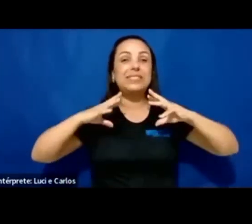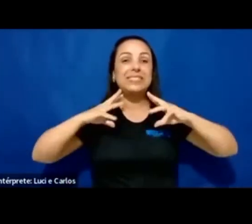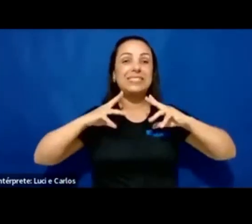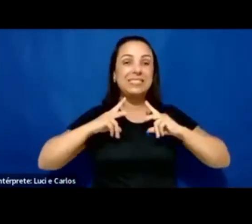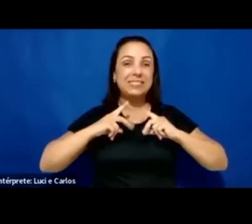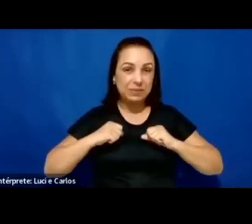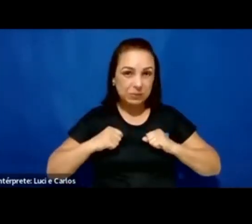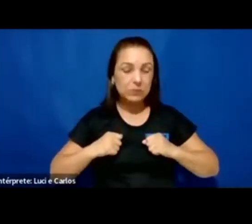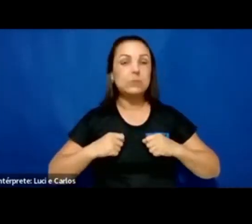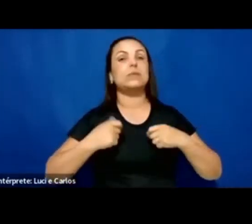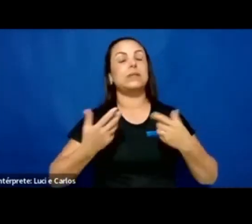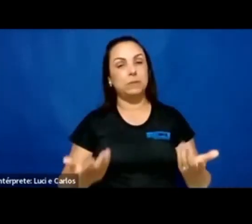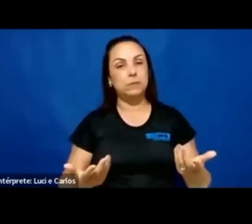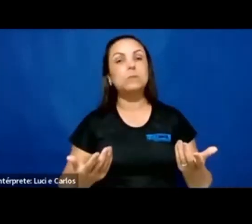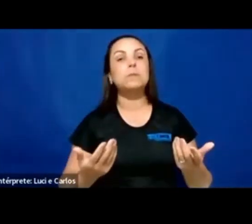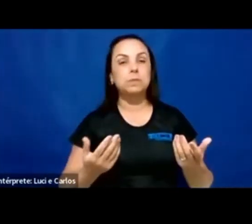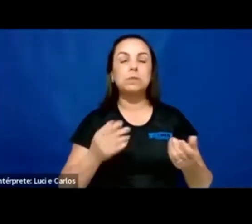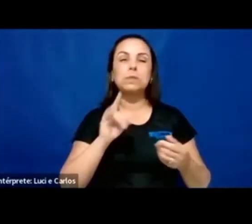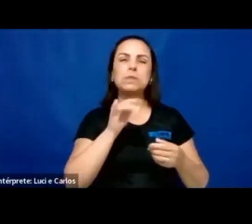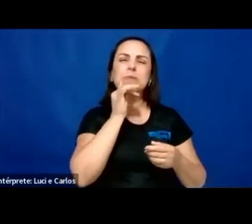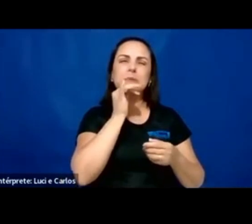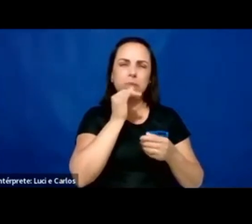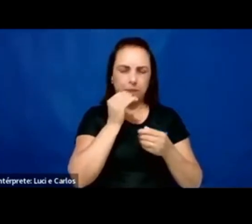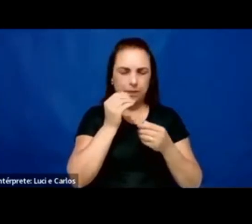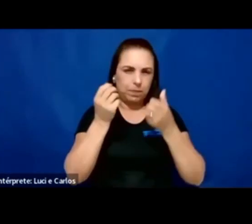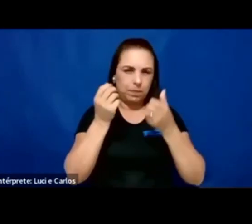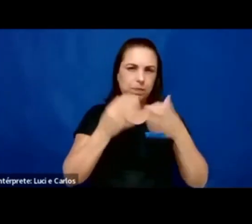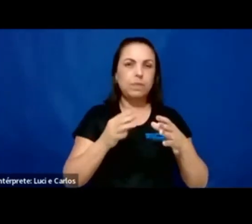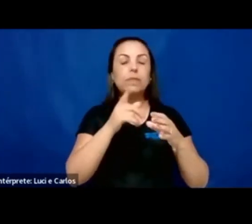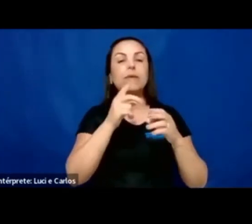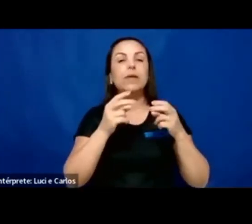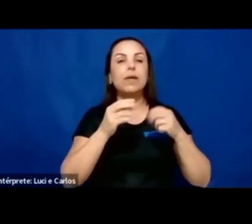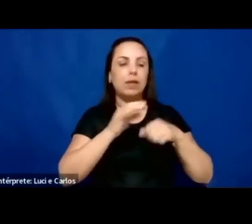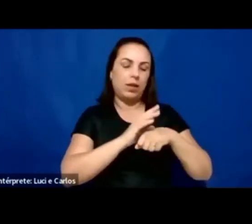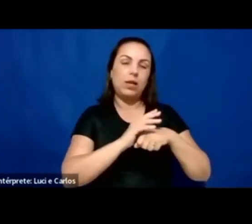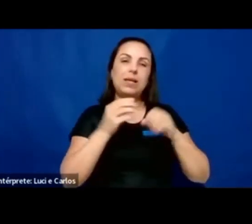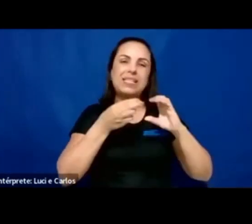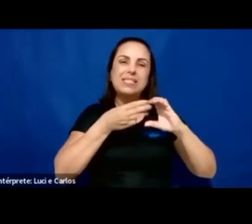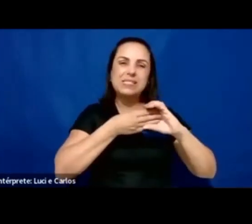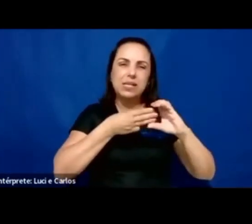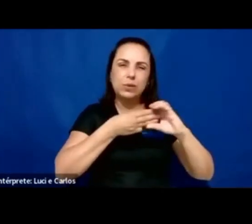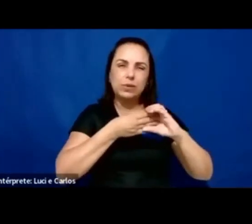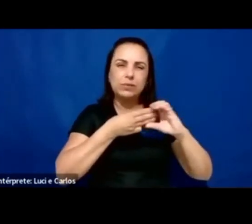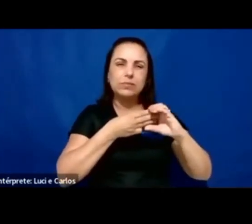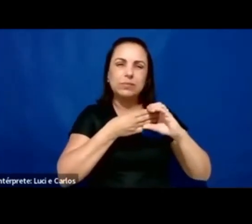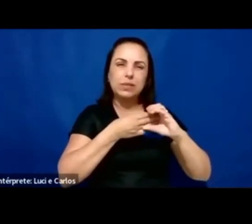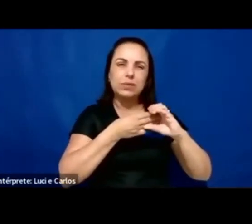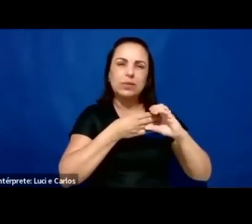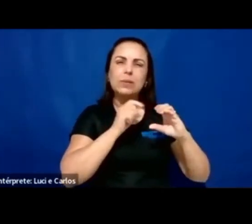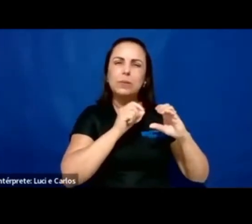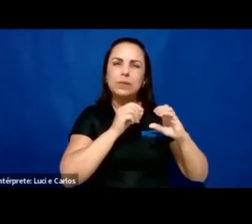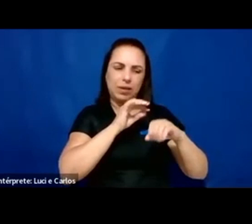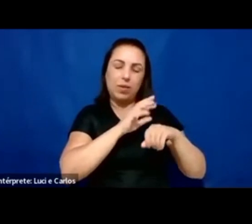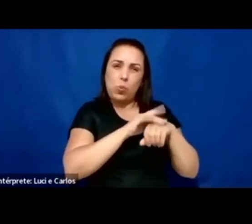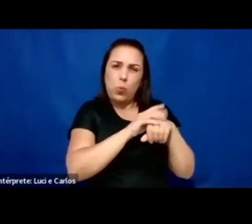de oxigênio. Ele é uma célula anaeróbica. Então, ela não depende de oxigênio. Ela depende de fermentação. Então,